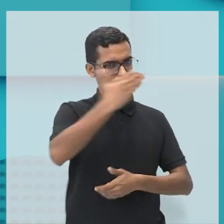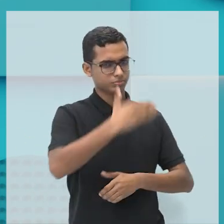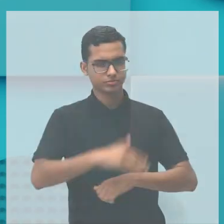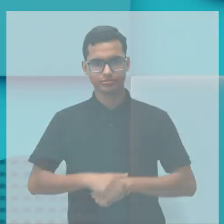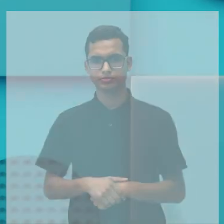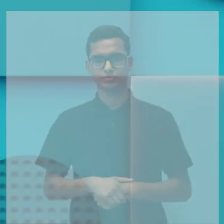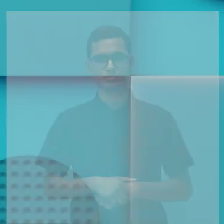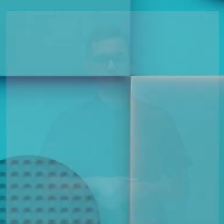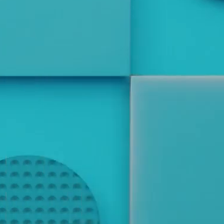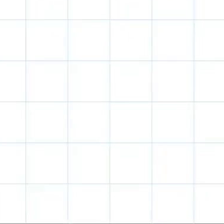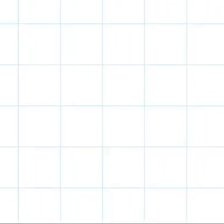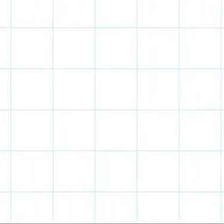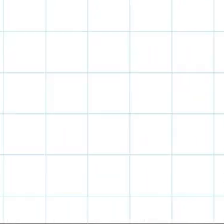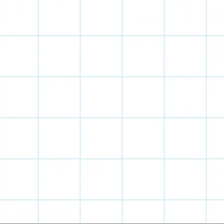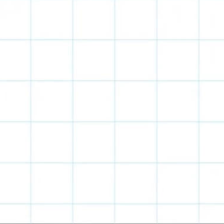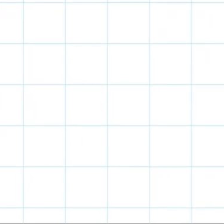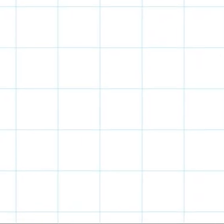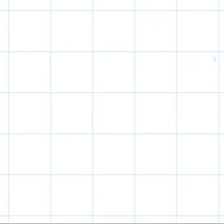aula?